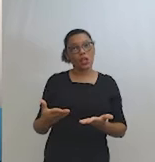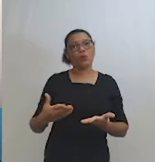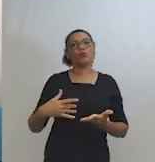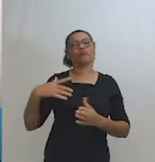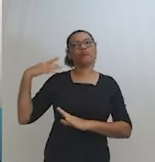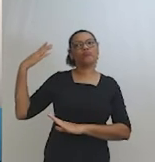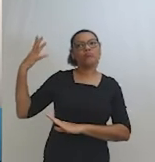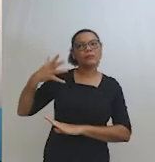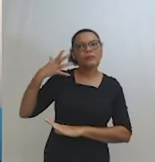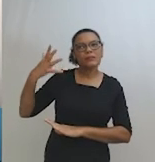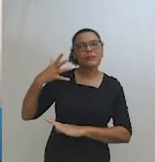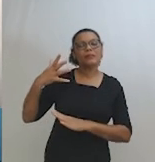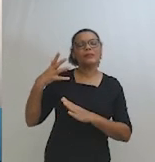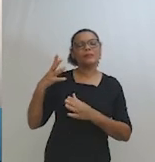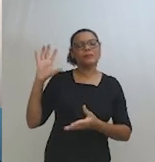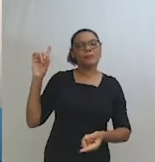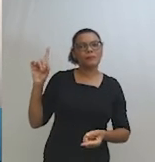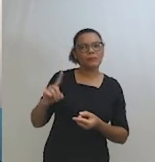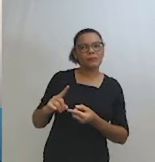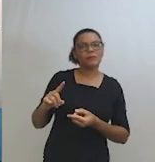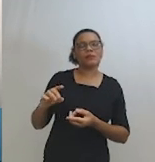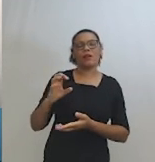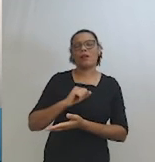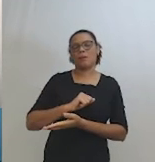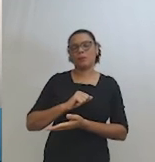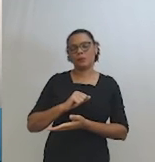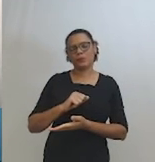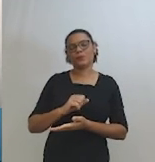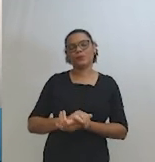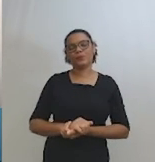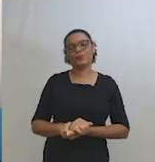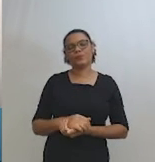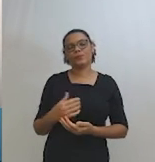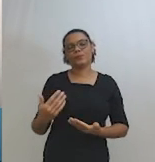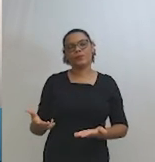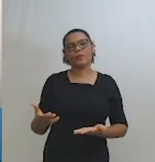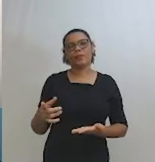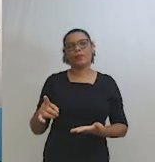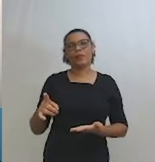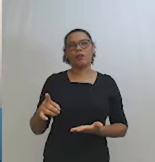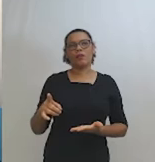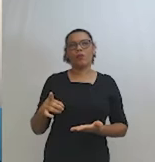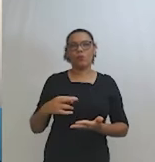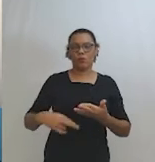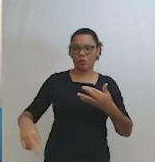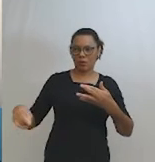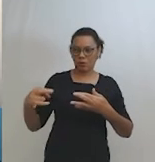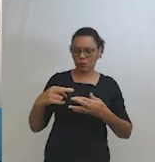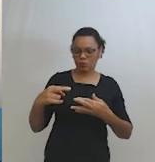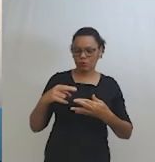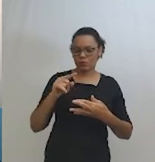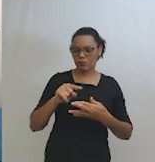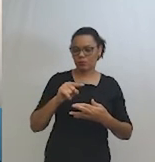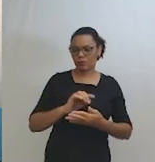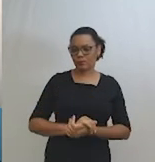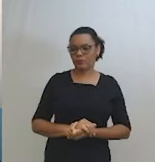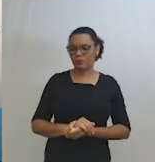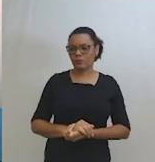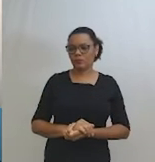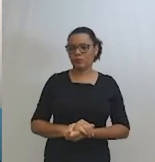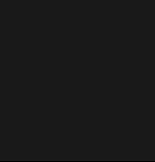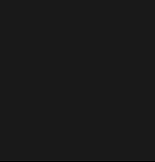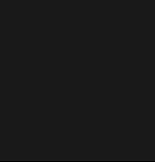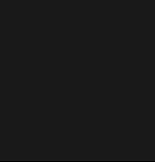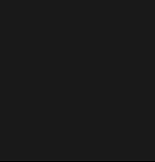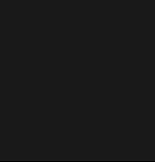de um dos denunciados que cê a classificações teria sido o responsável por organizar a ação do grupo e fornecer material para a